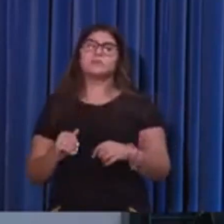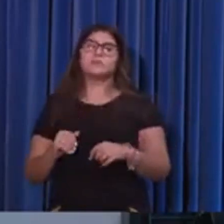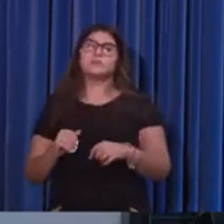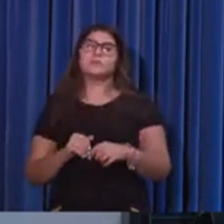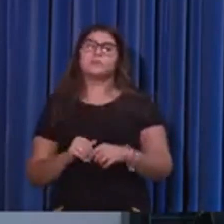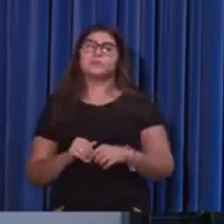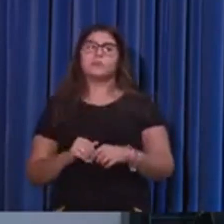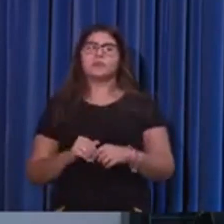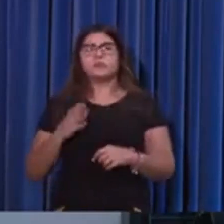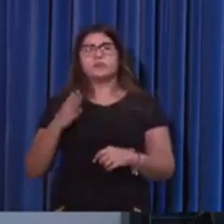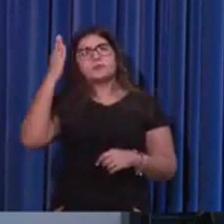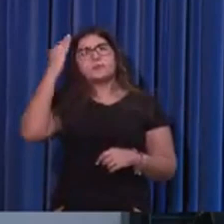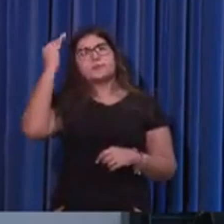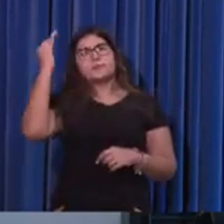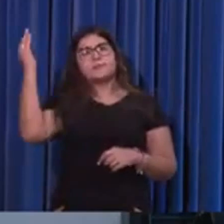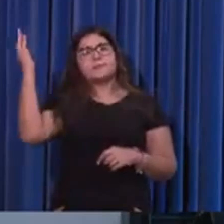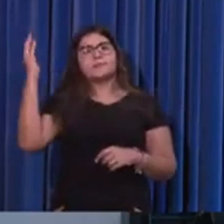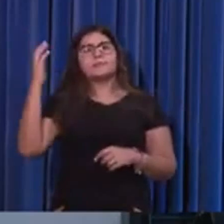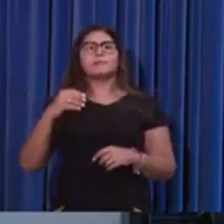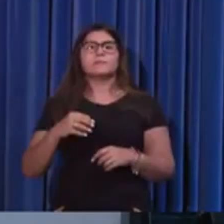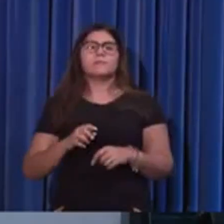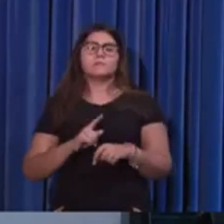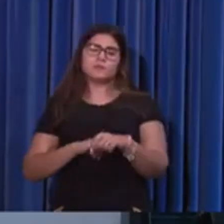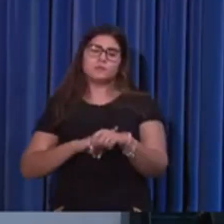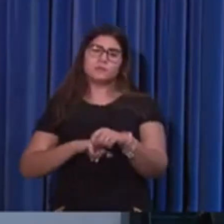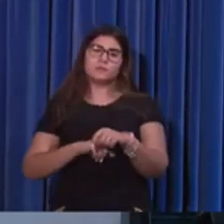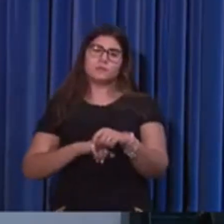muitos filósofos, de uma era